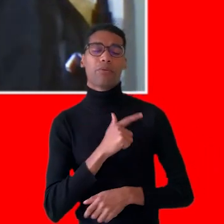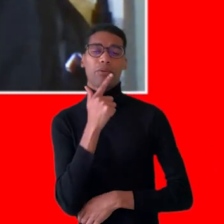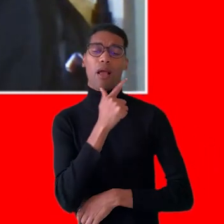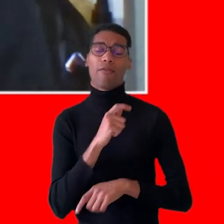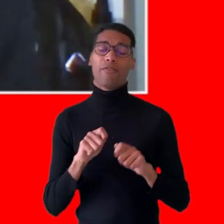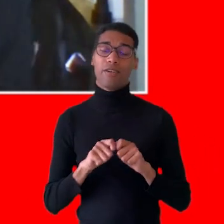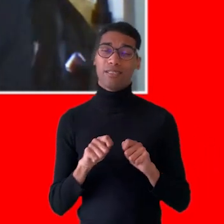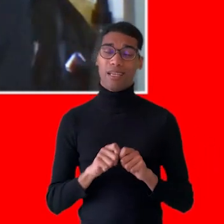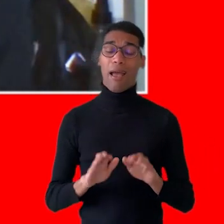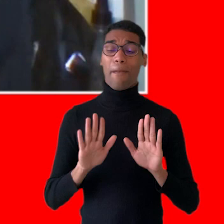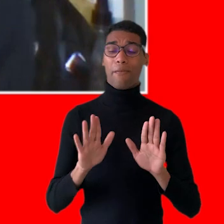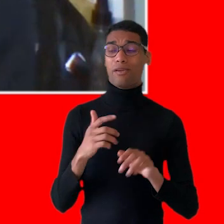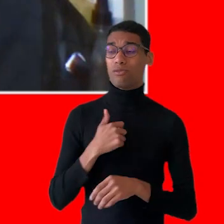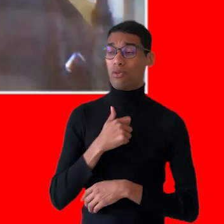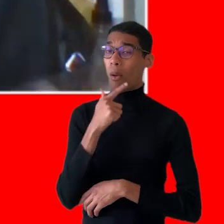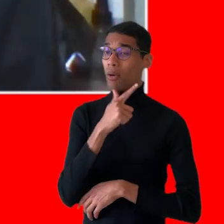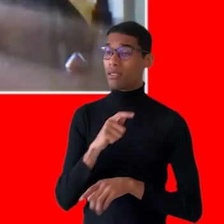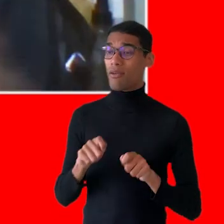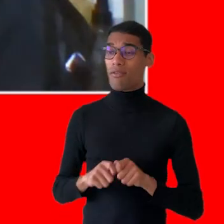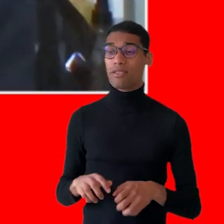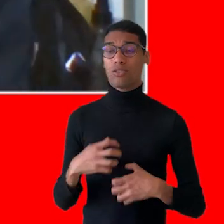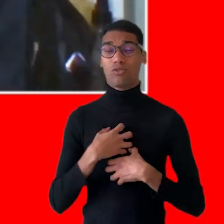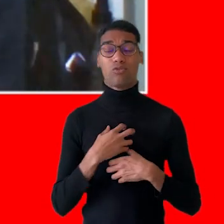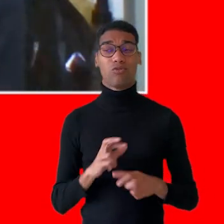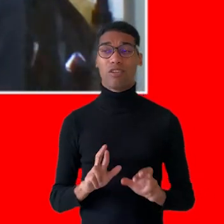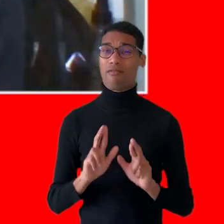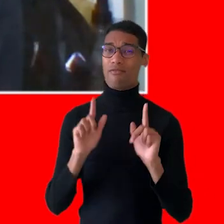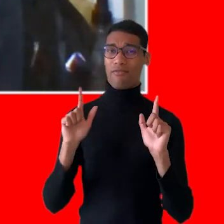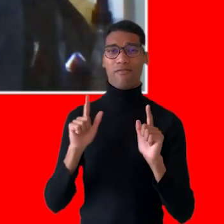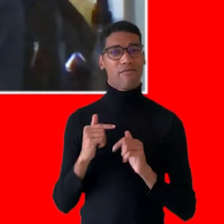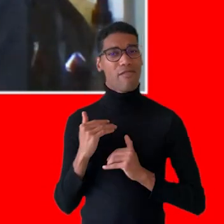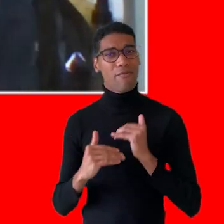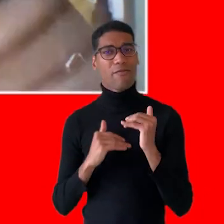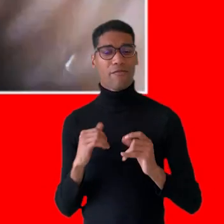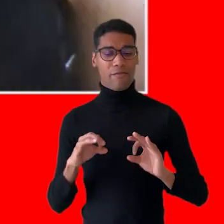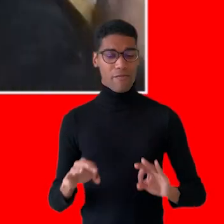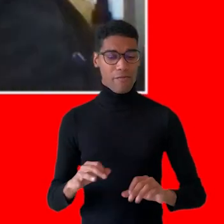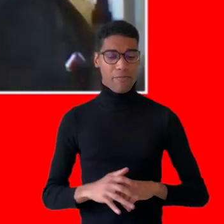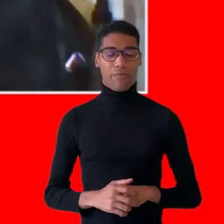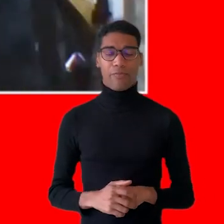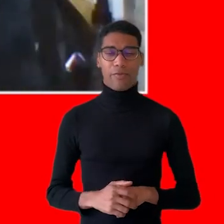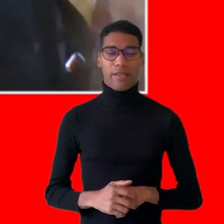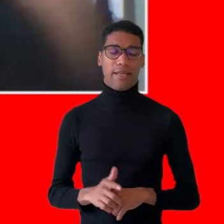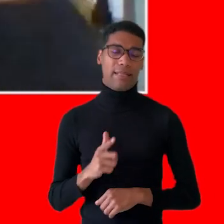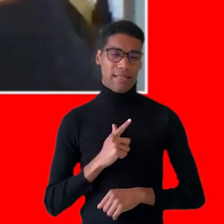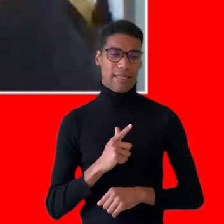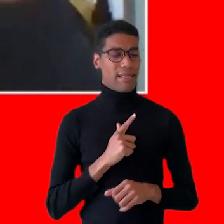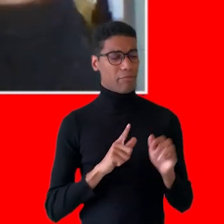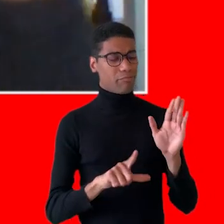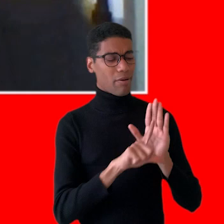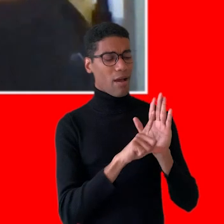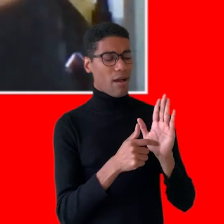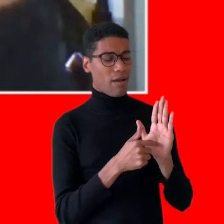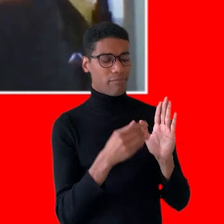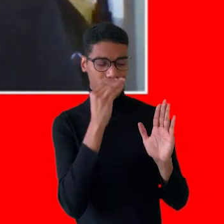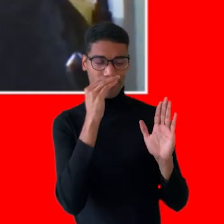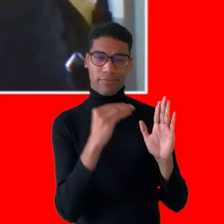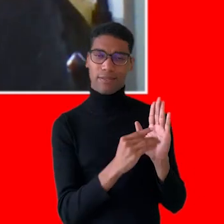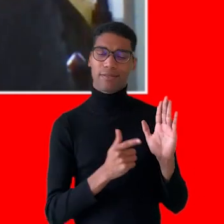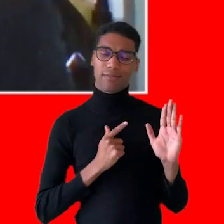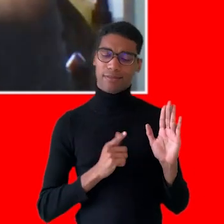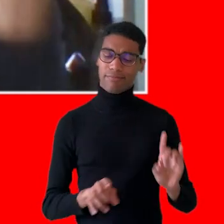têm feito de uma forma relativamente eficaz, à revelia das leis.